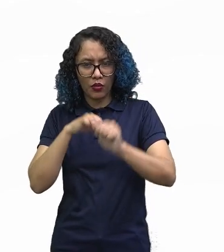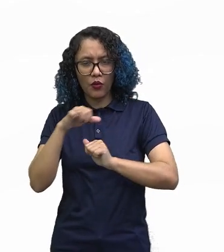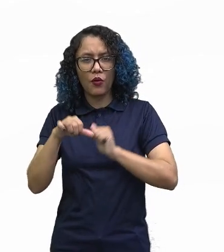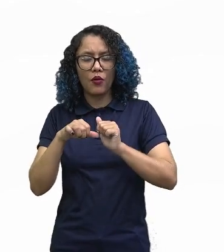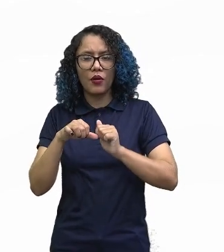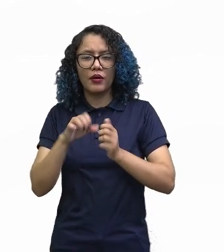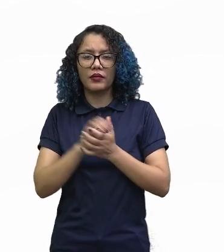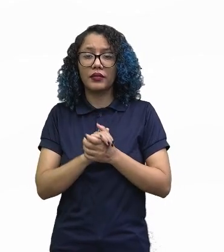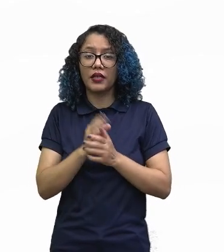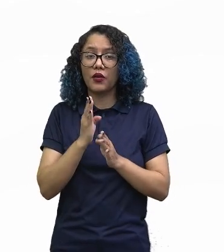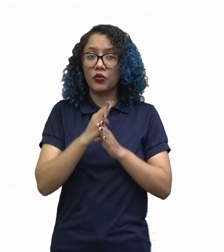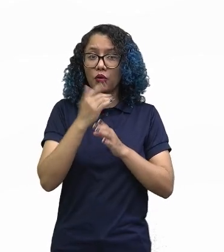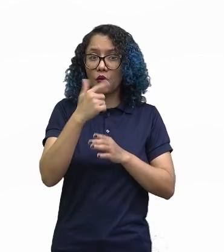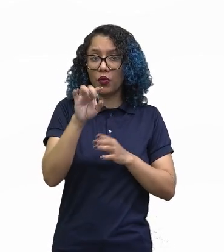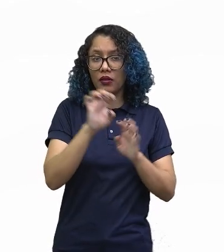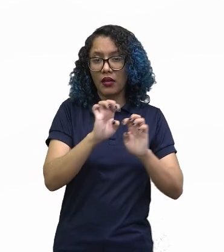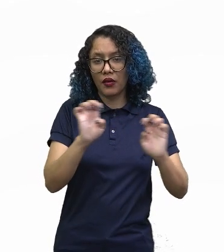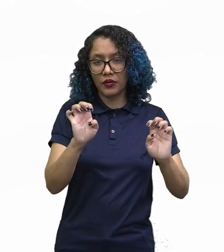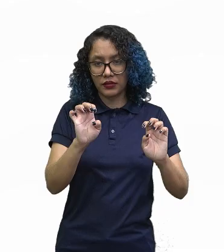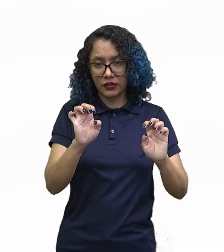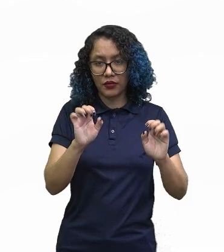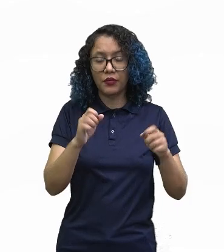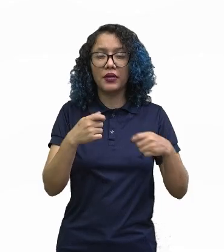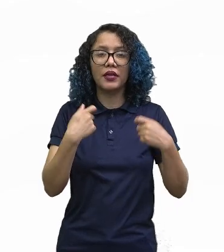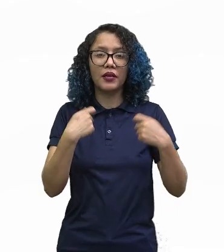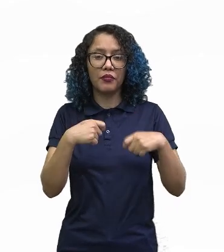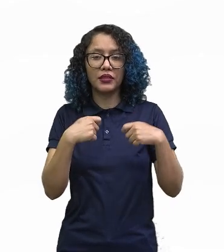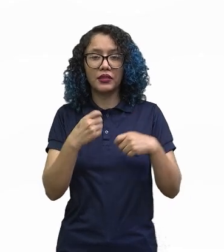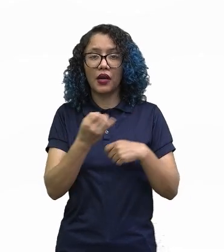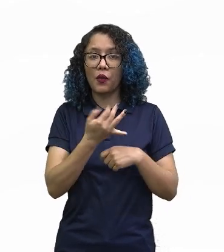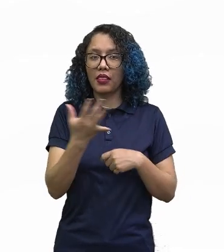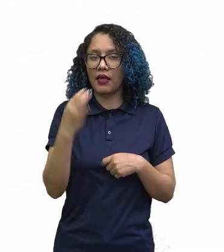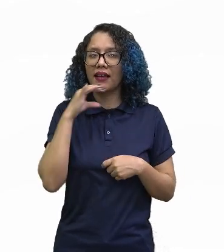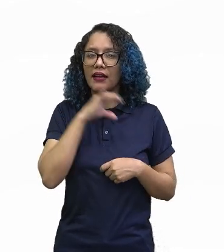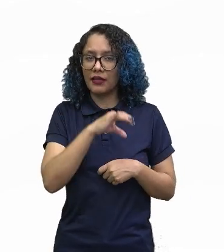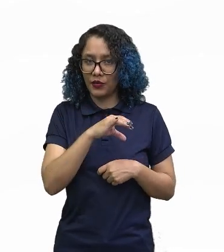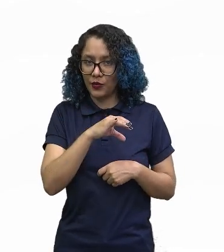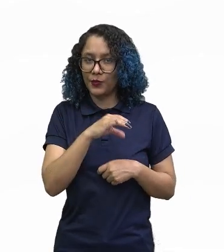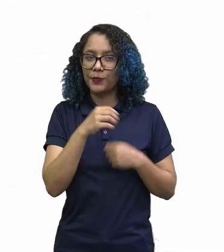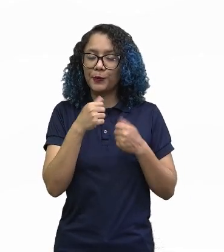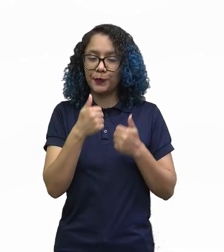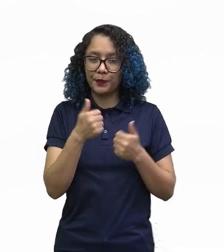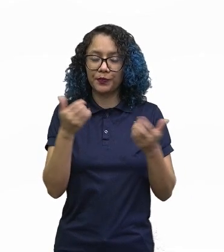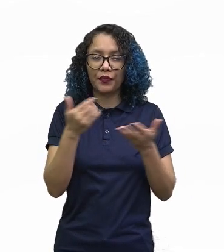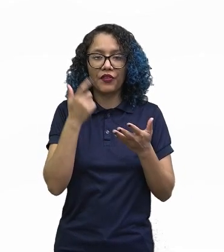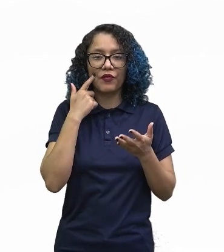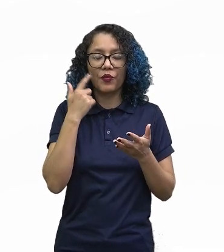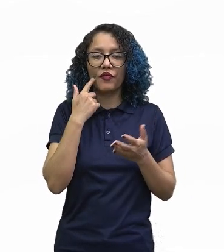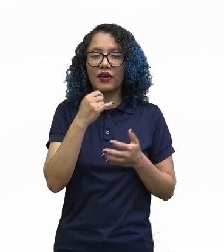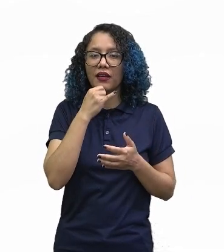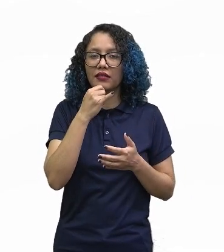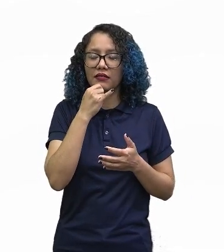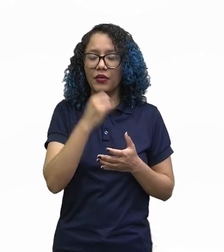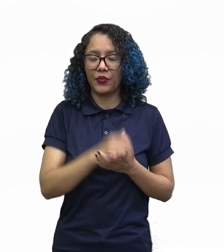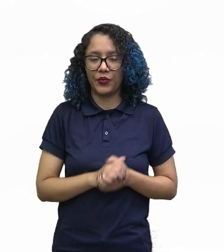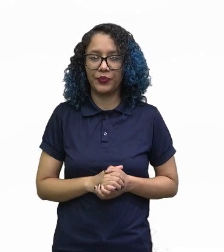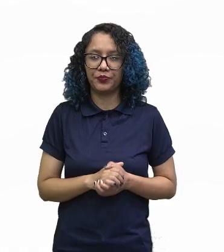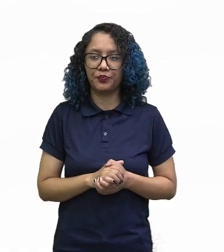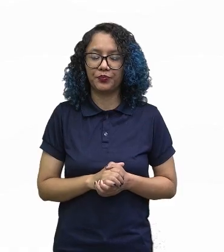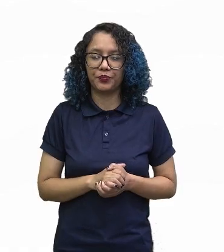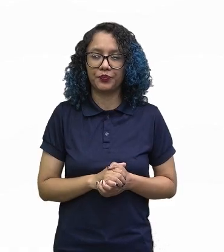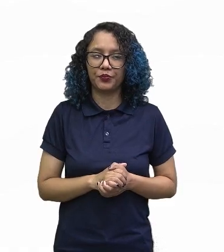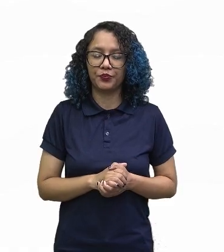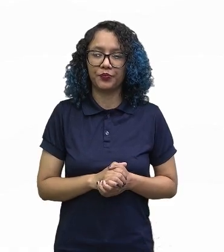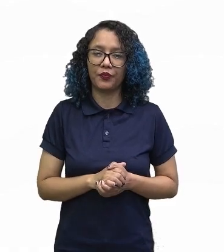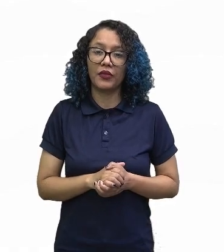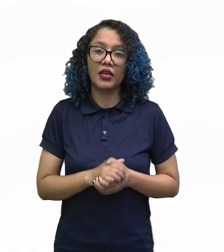e encontrou uma outra equação que depende das quantidades de calor. Vamos para o exemplo número 1 sobre máquinas térmicas.